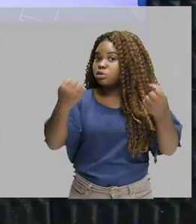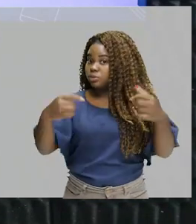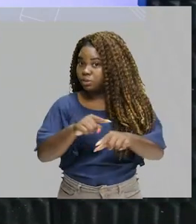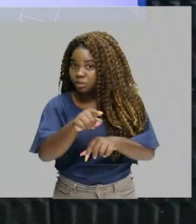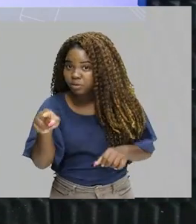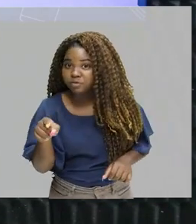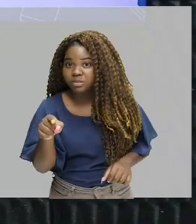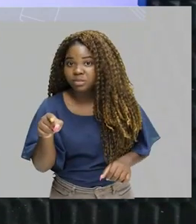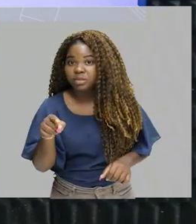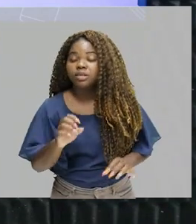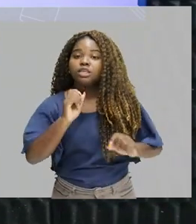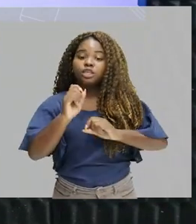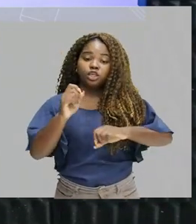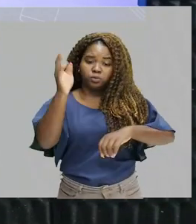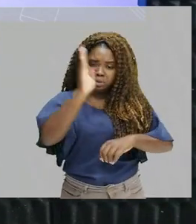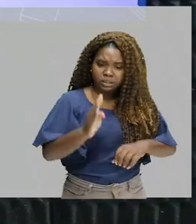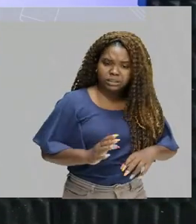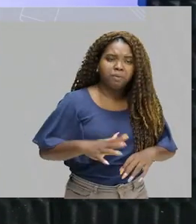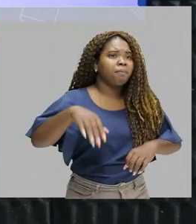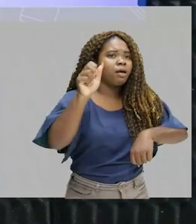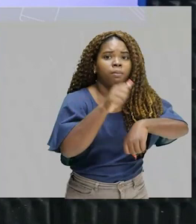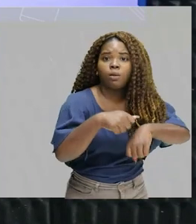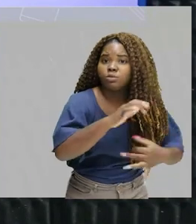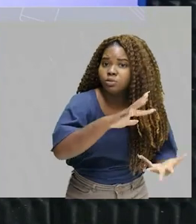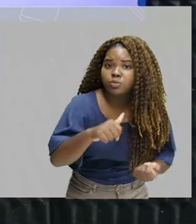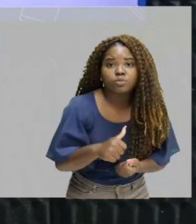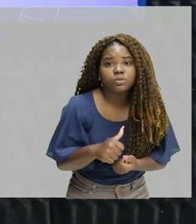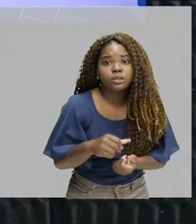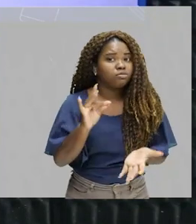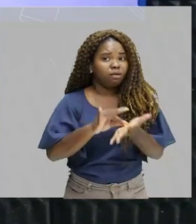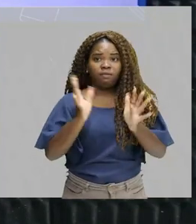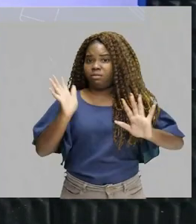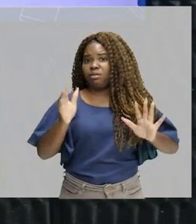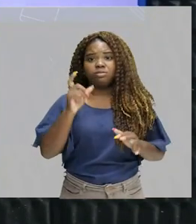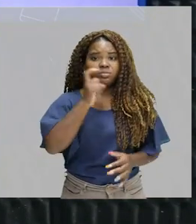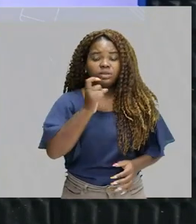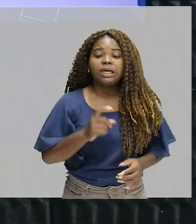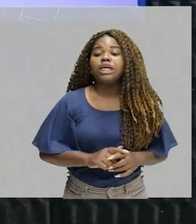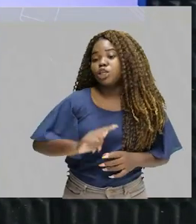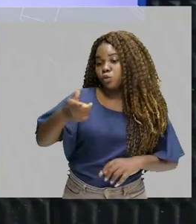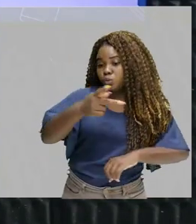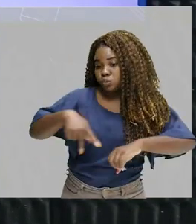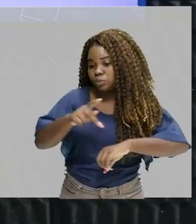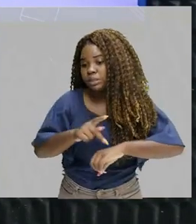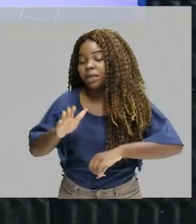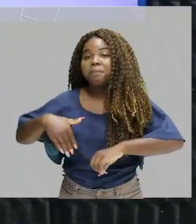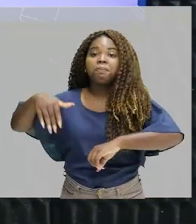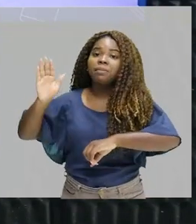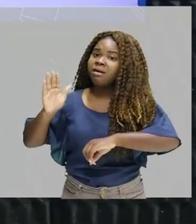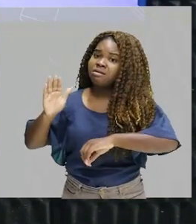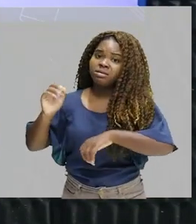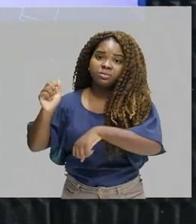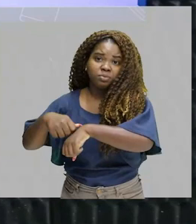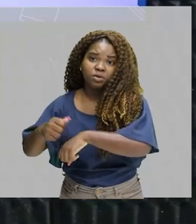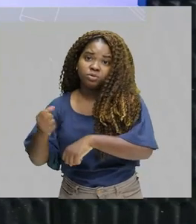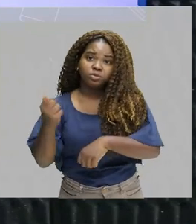pobres do mundo porque isso não é não é verdade isso é mentira tem muito país que é mais pobre que o Brasil porque